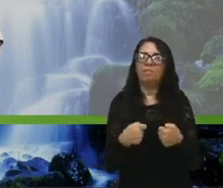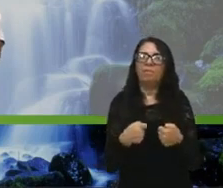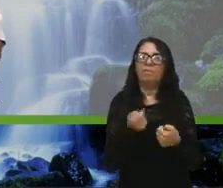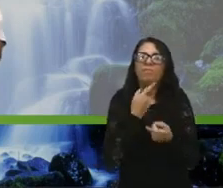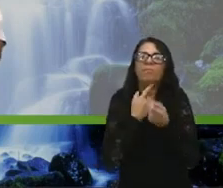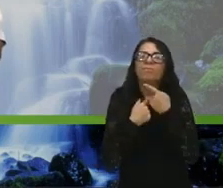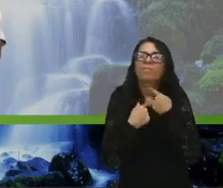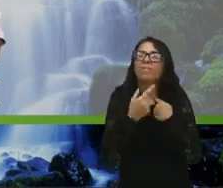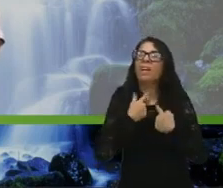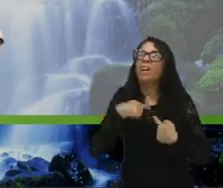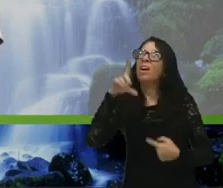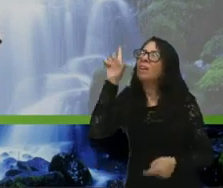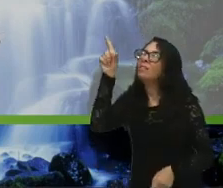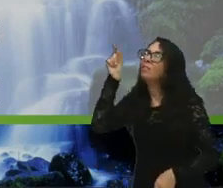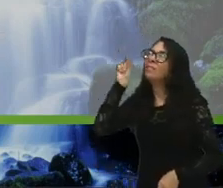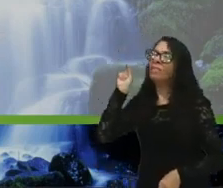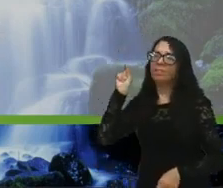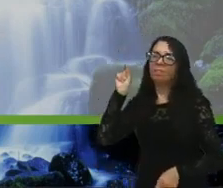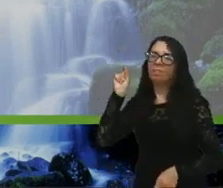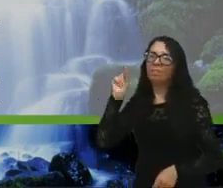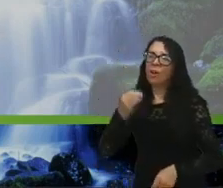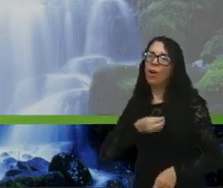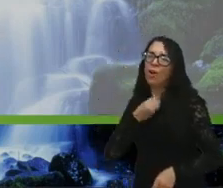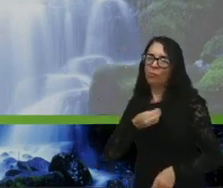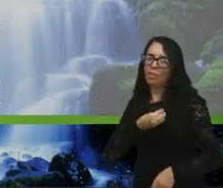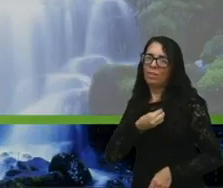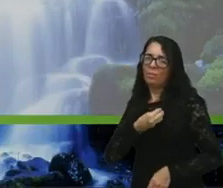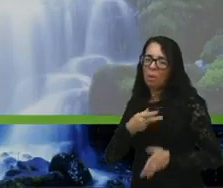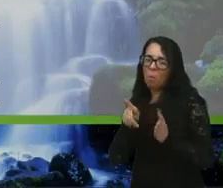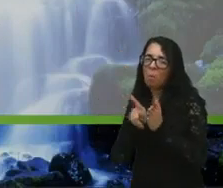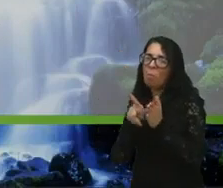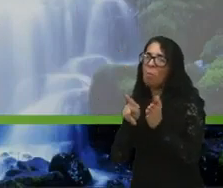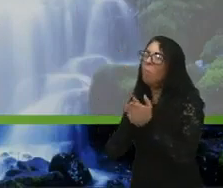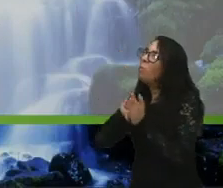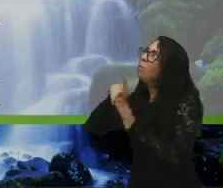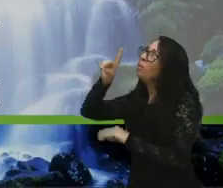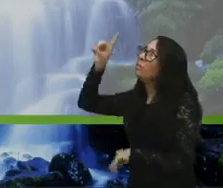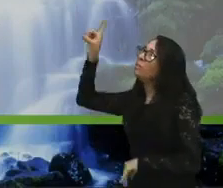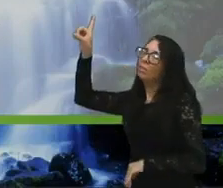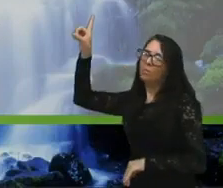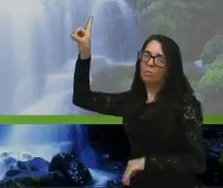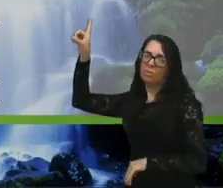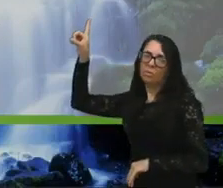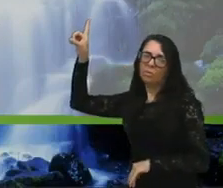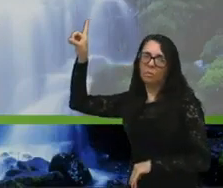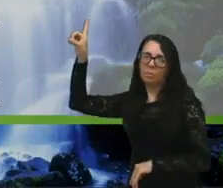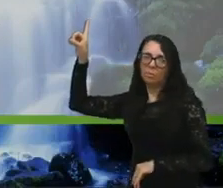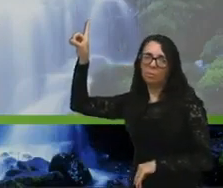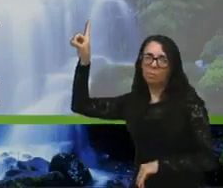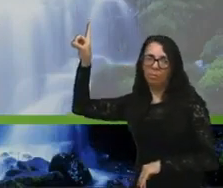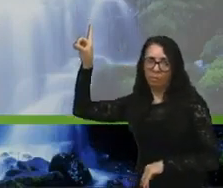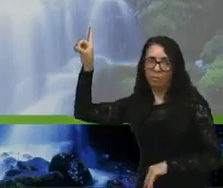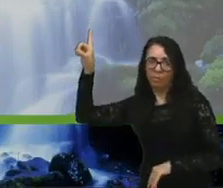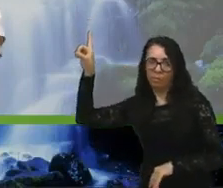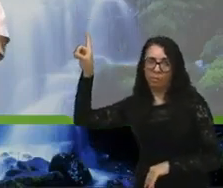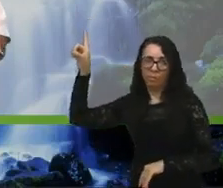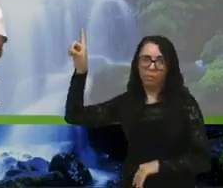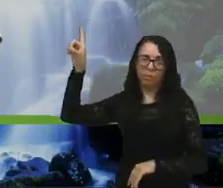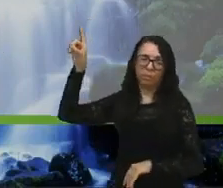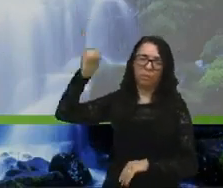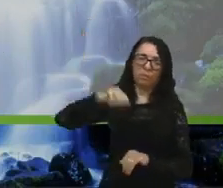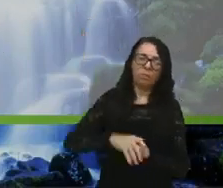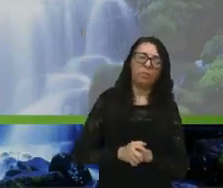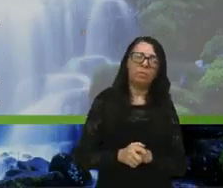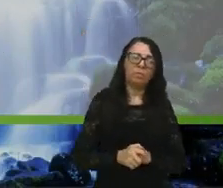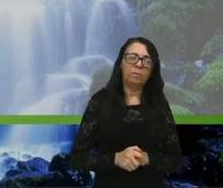mude o seu jeito de pensar sobre Deus. Mude a sua maneira de